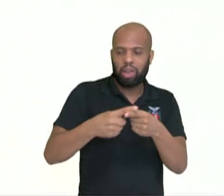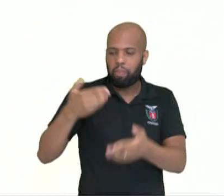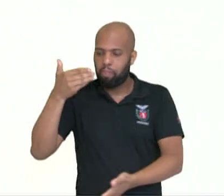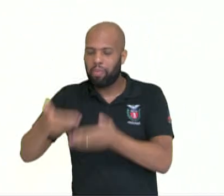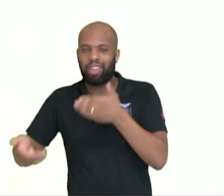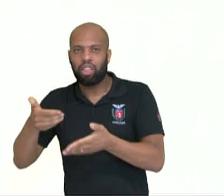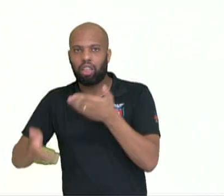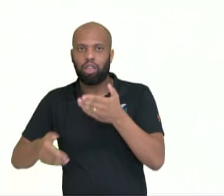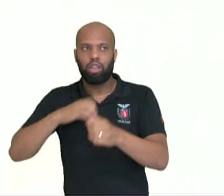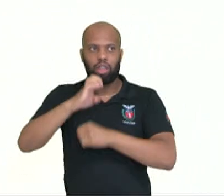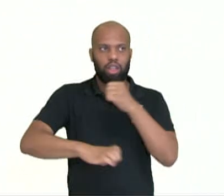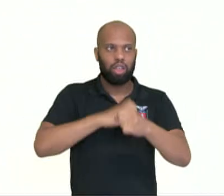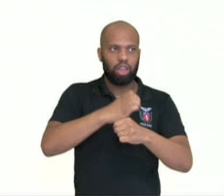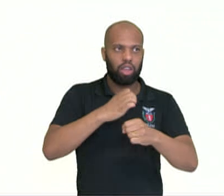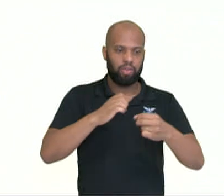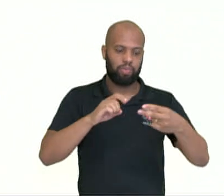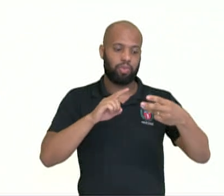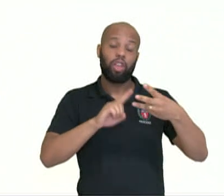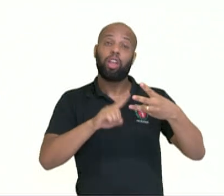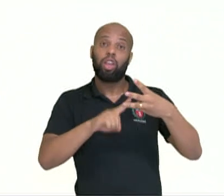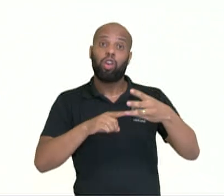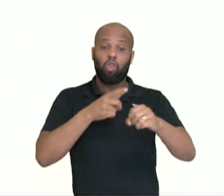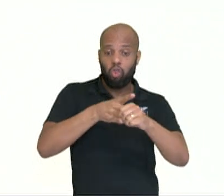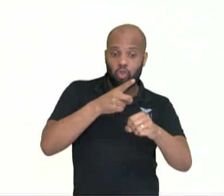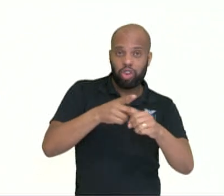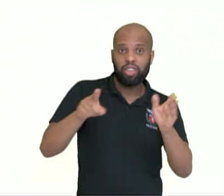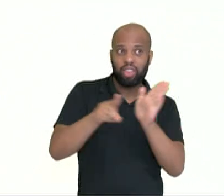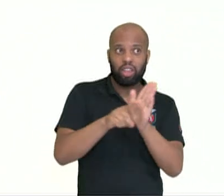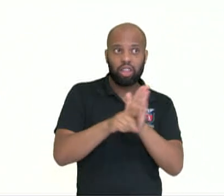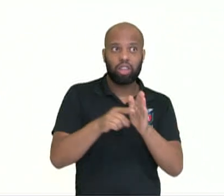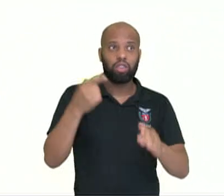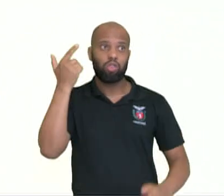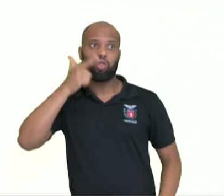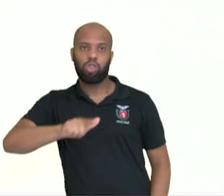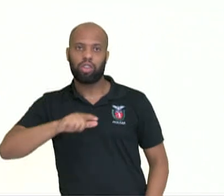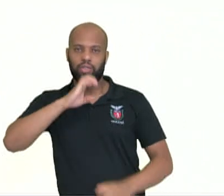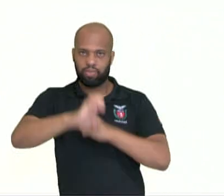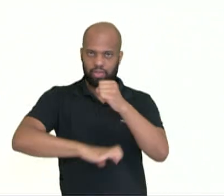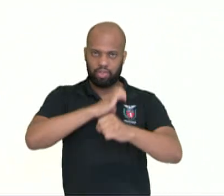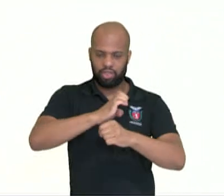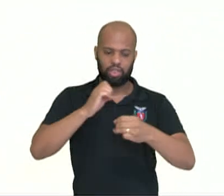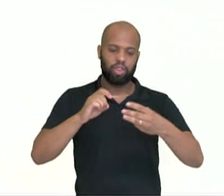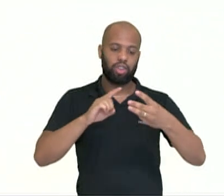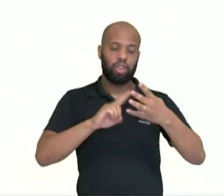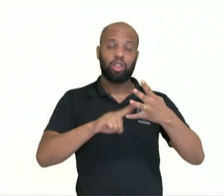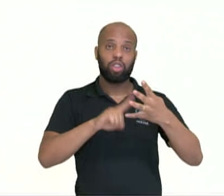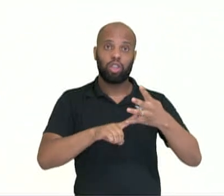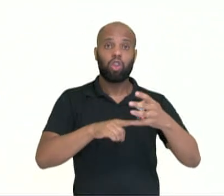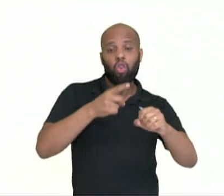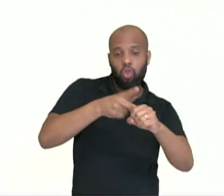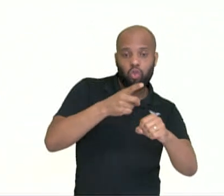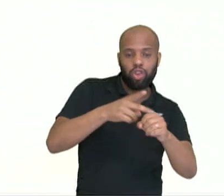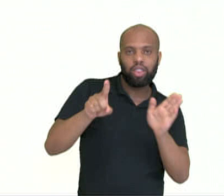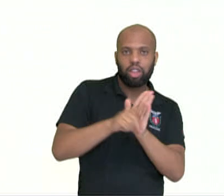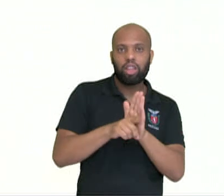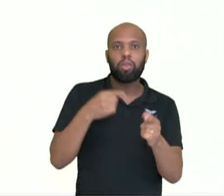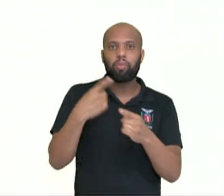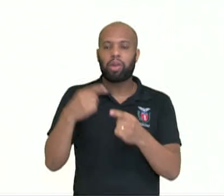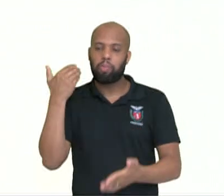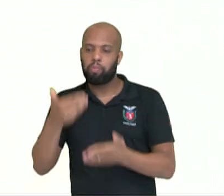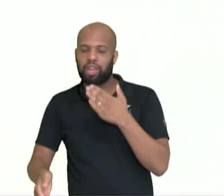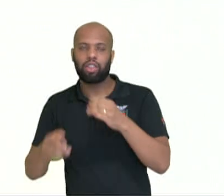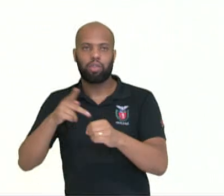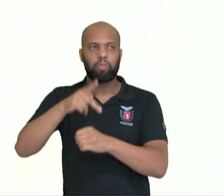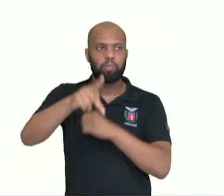elétrons. O vidro vai ficar negativo, pois ganhou elétrons. O vidro vai ficar negativo, pois perdeu